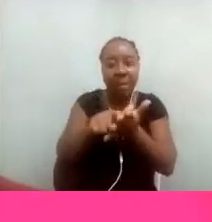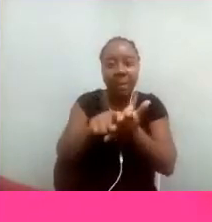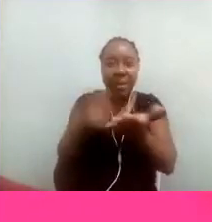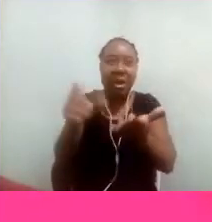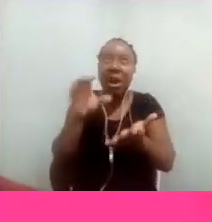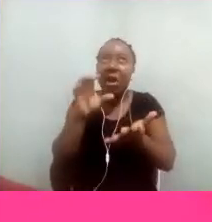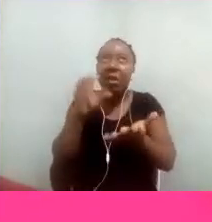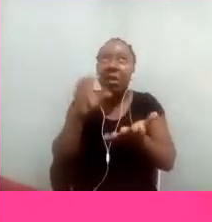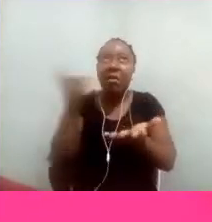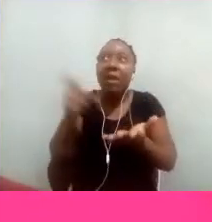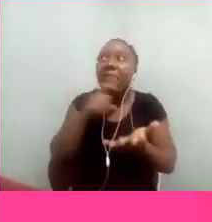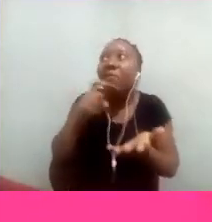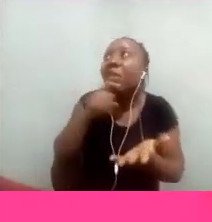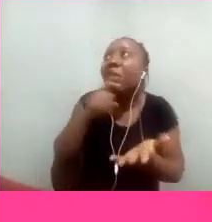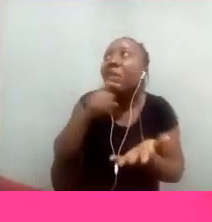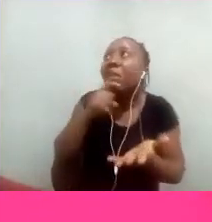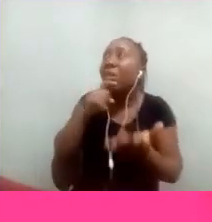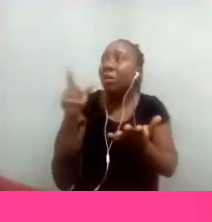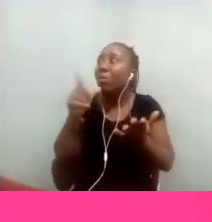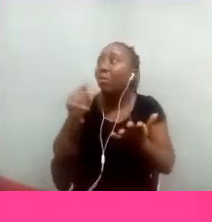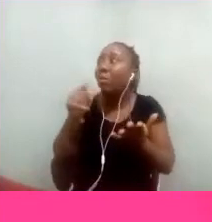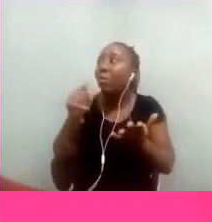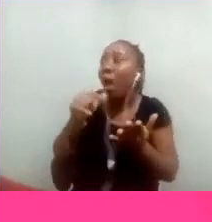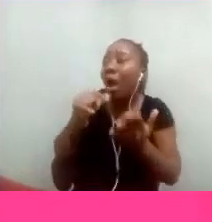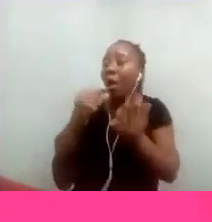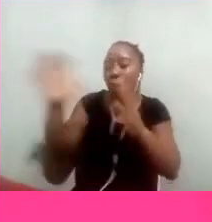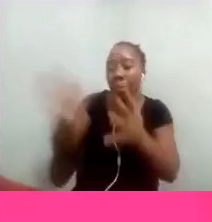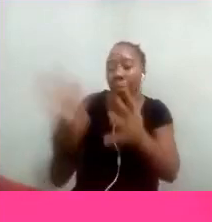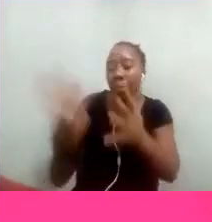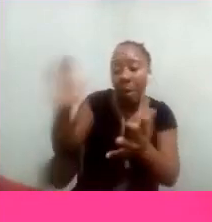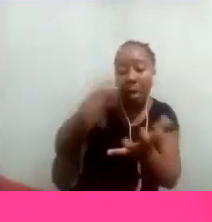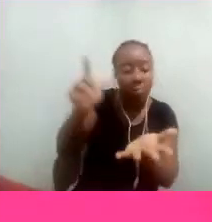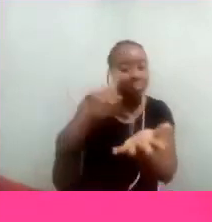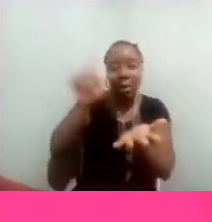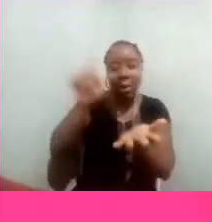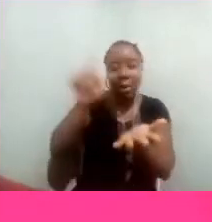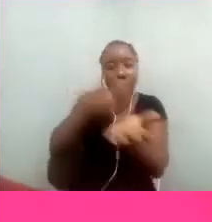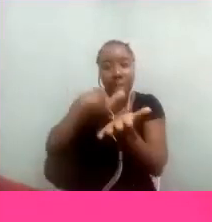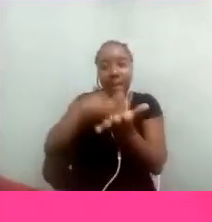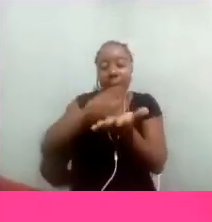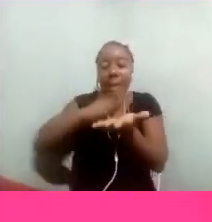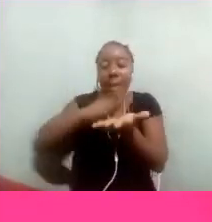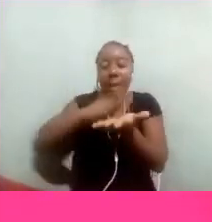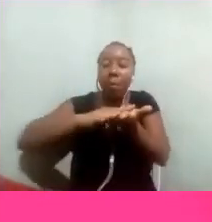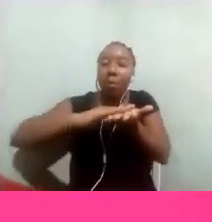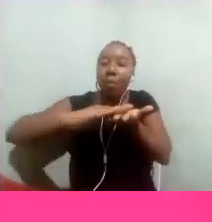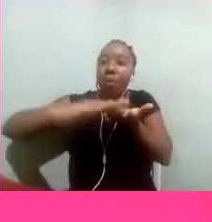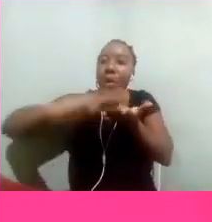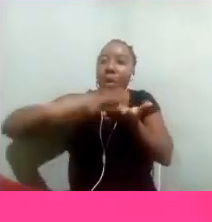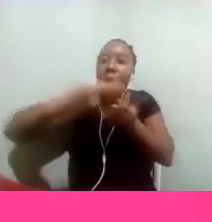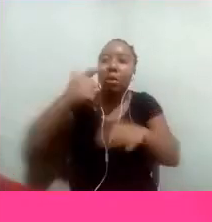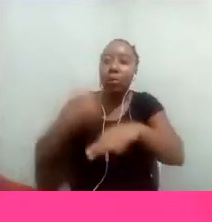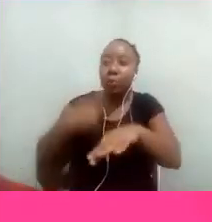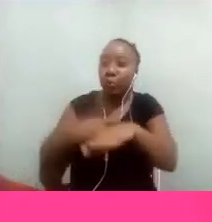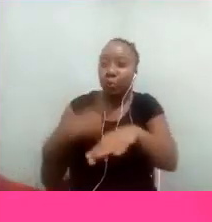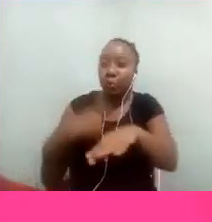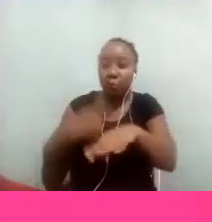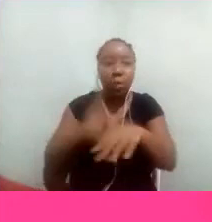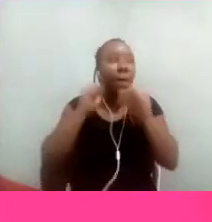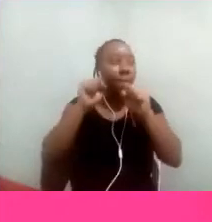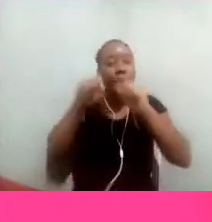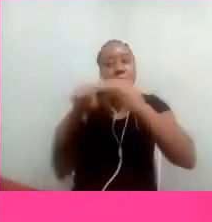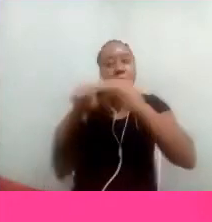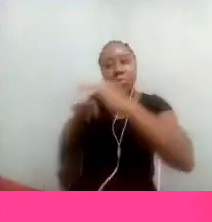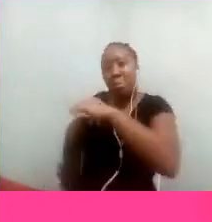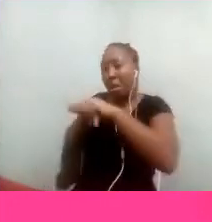ataque da umidade do ar. E aí o papel ele fica cristalino. E aí eu posso guardar e esperar 1 mês,